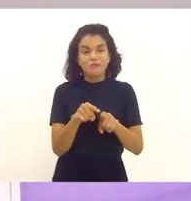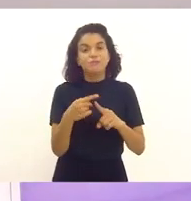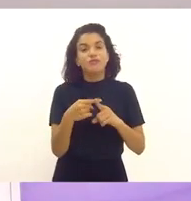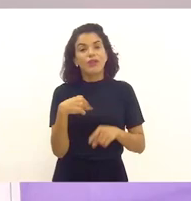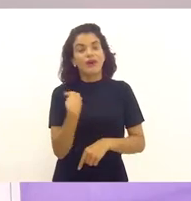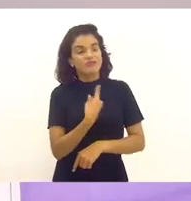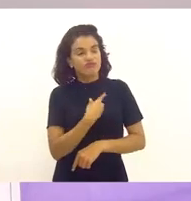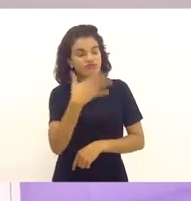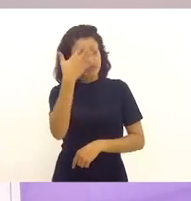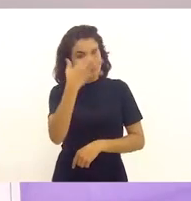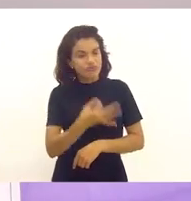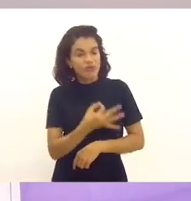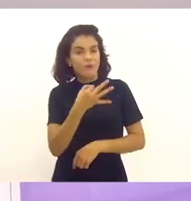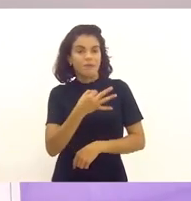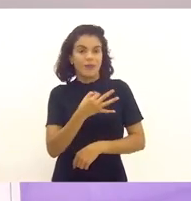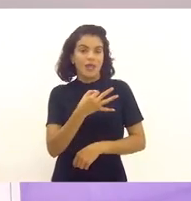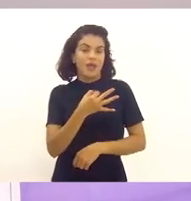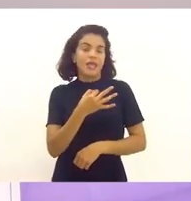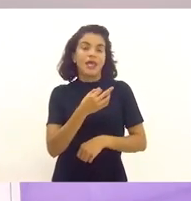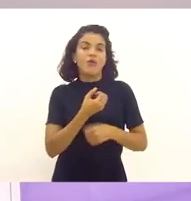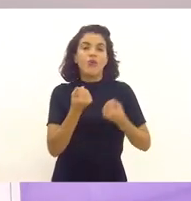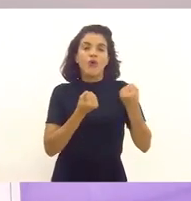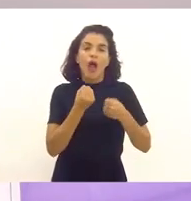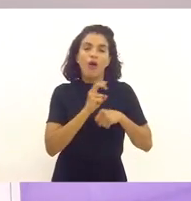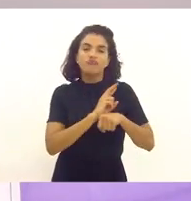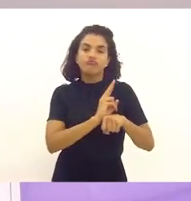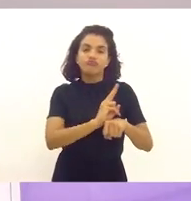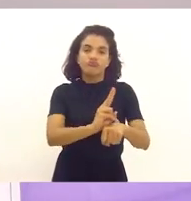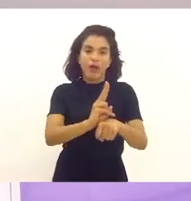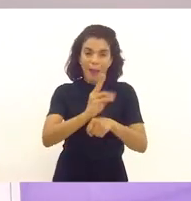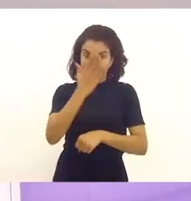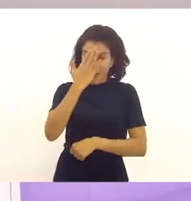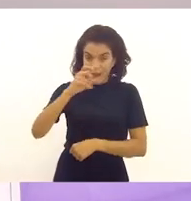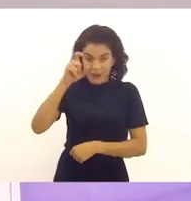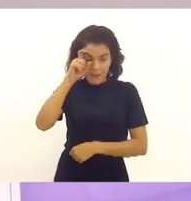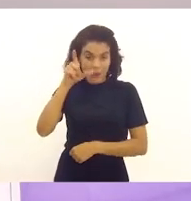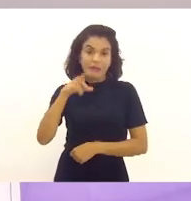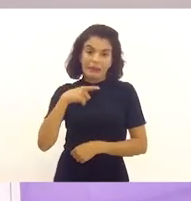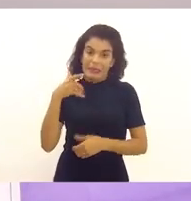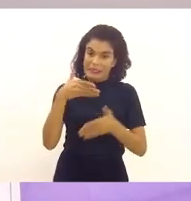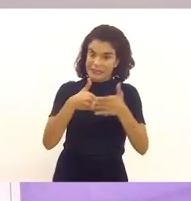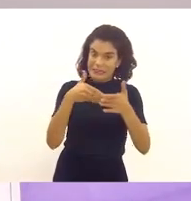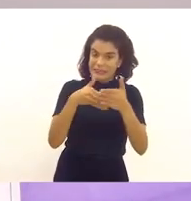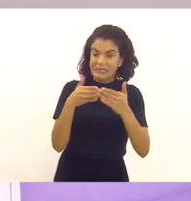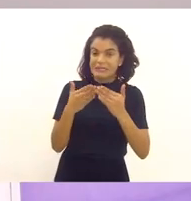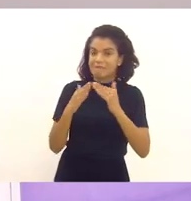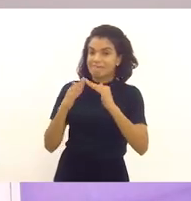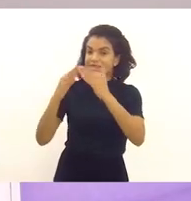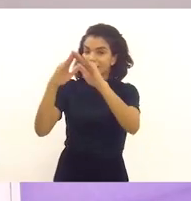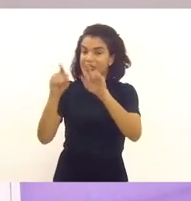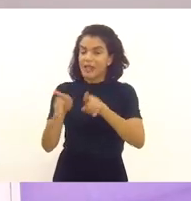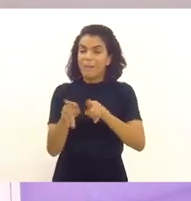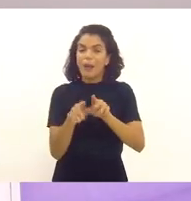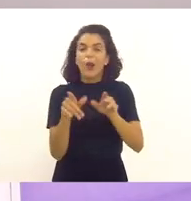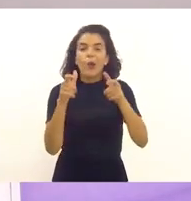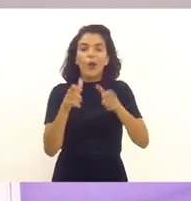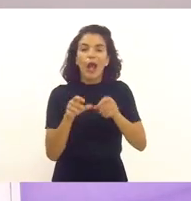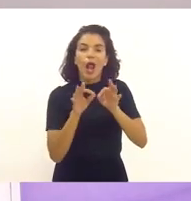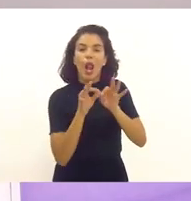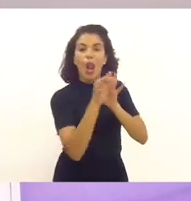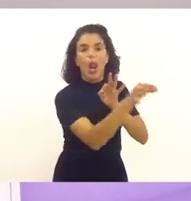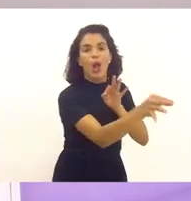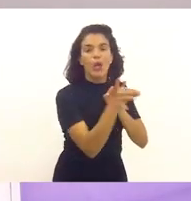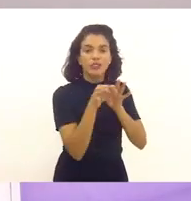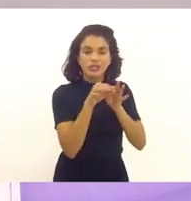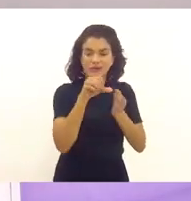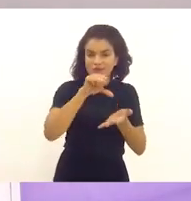que a Patrulha Maria da Penha tem dificuldade de adentrar as favelas e periferias a gente sabe disso e a gente